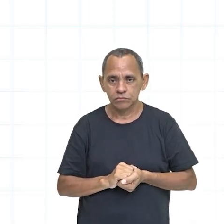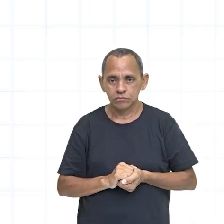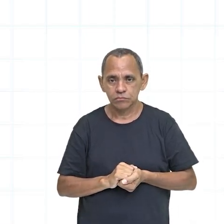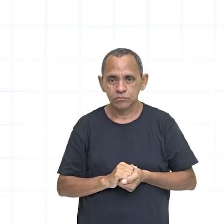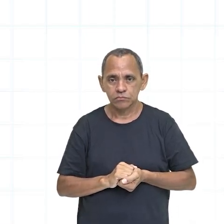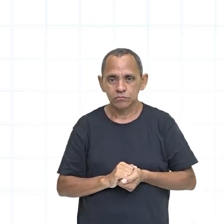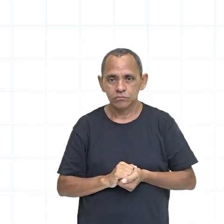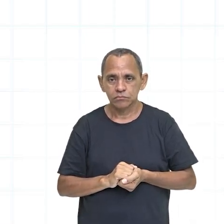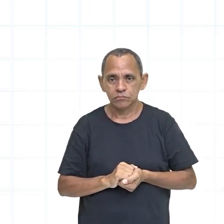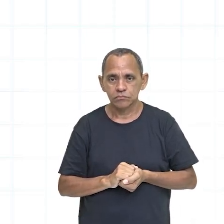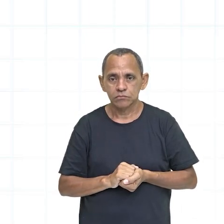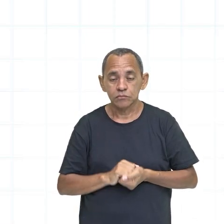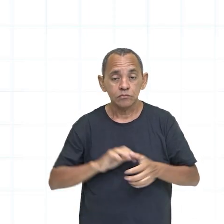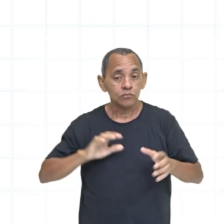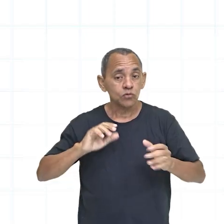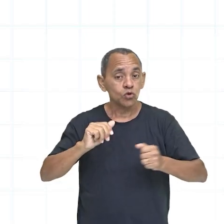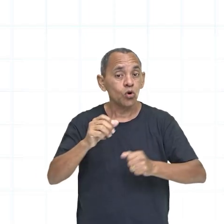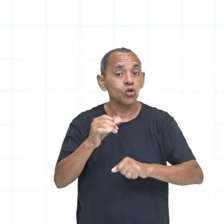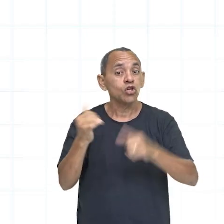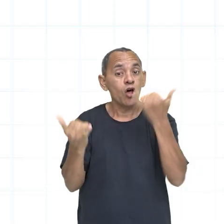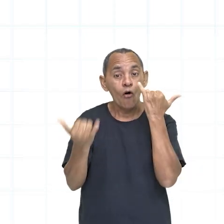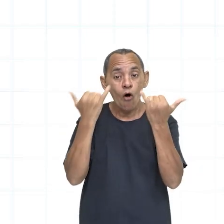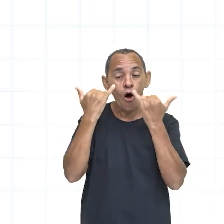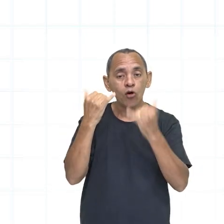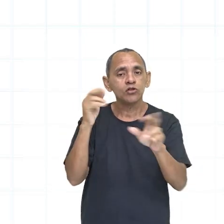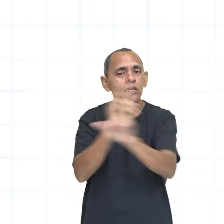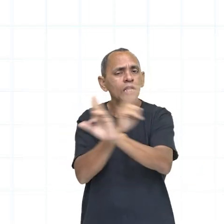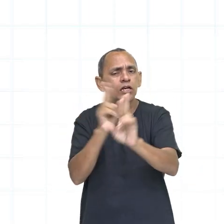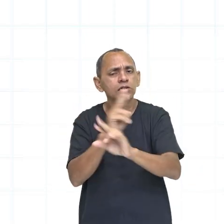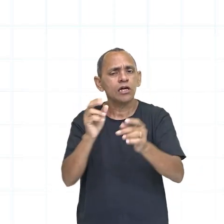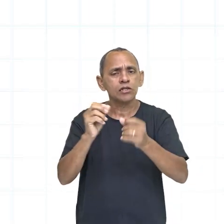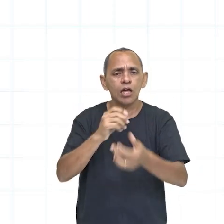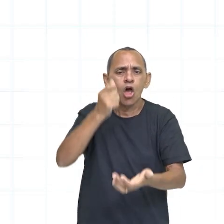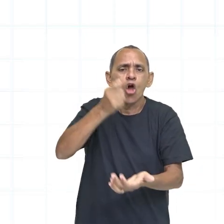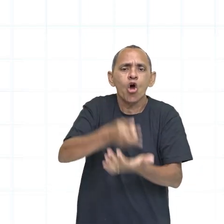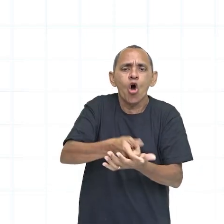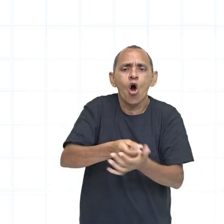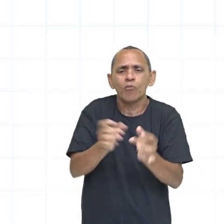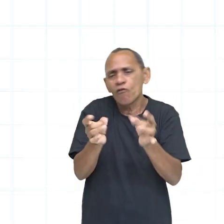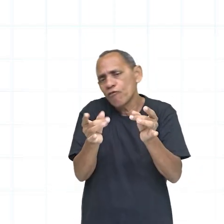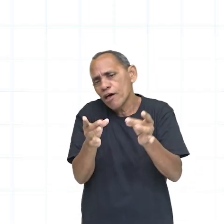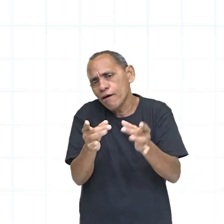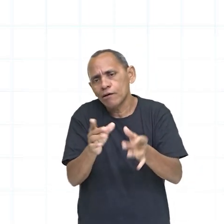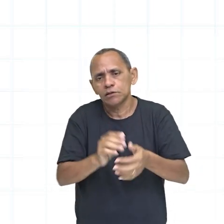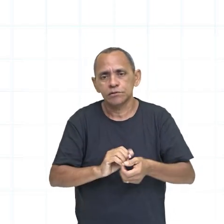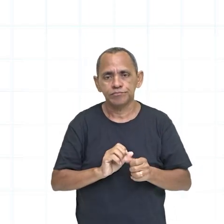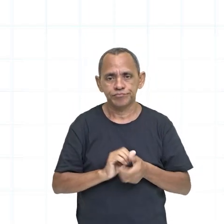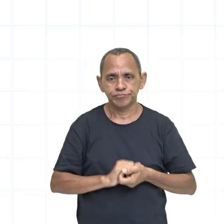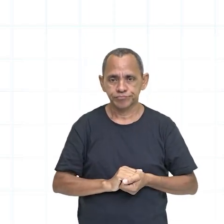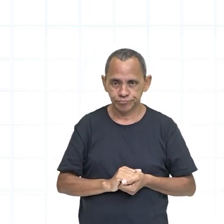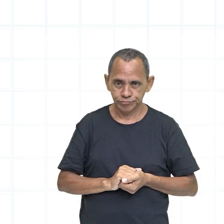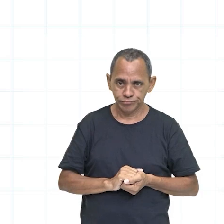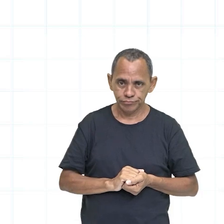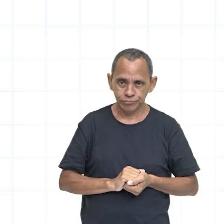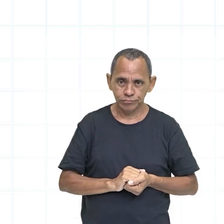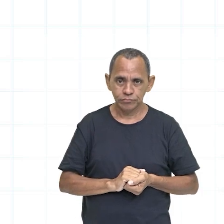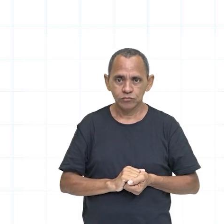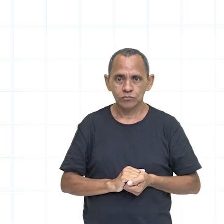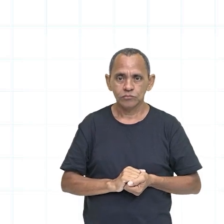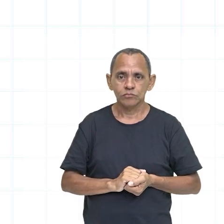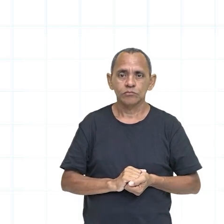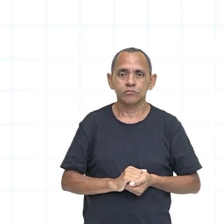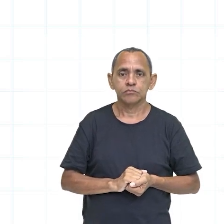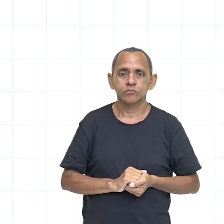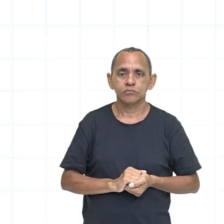aquela mensagem que nós passamos, né? Relacionado aí à compra, à venda, tá certo? E persuasão, então, porque no final